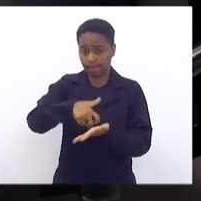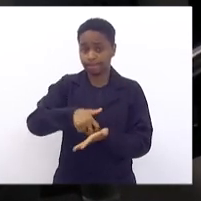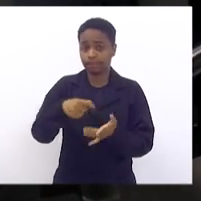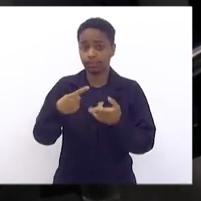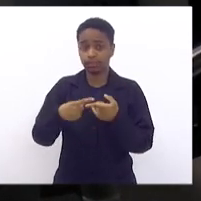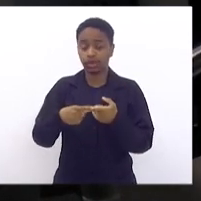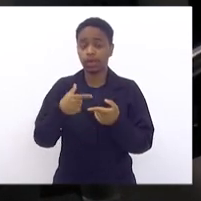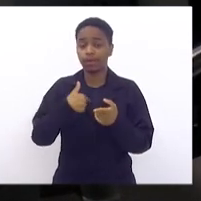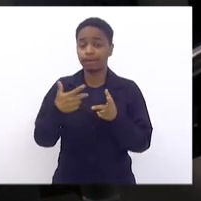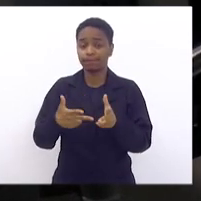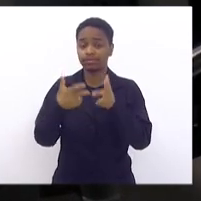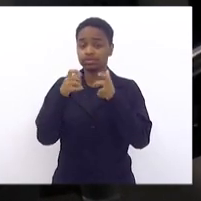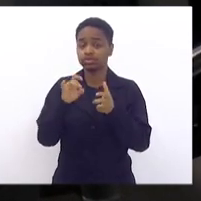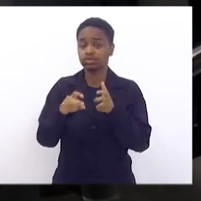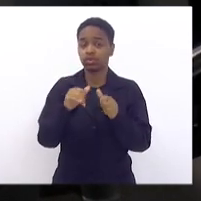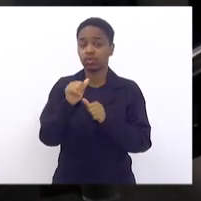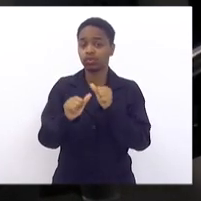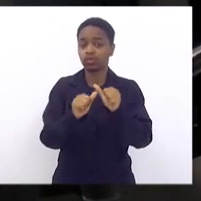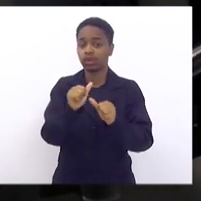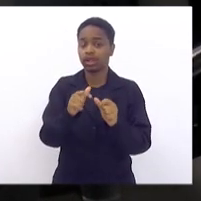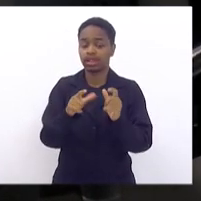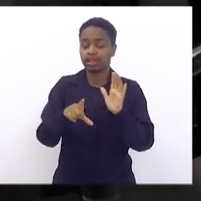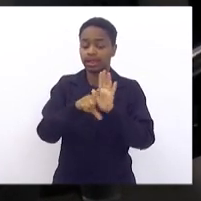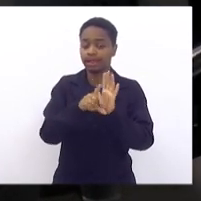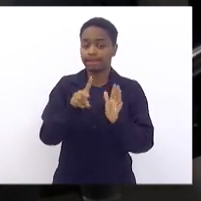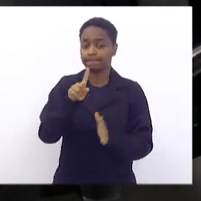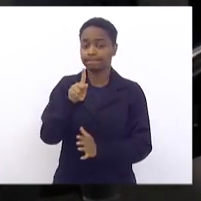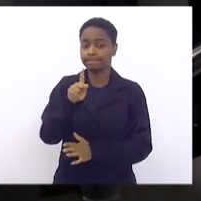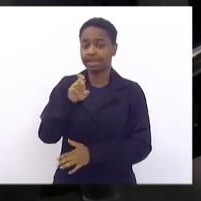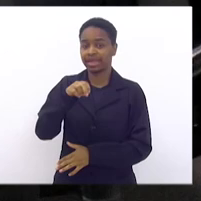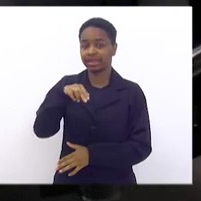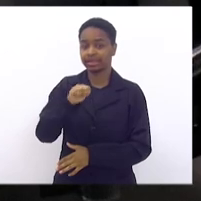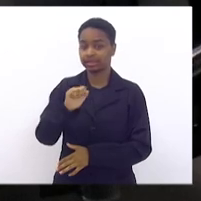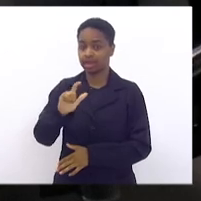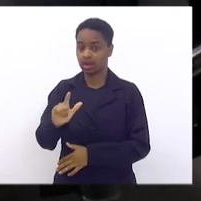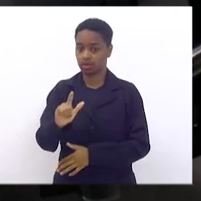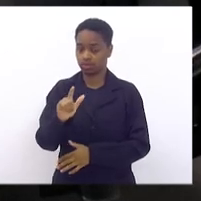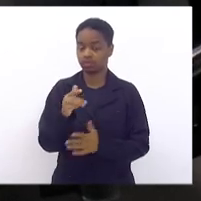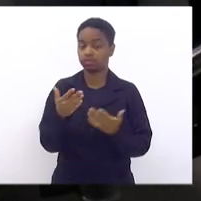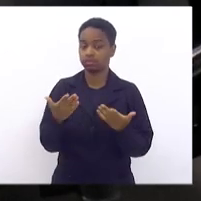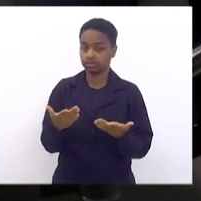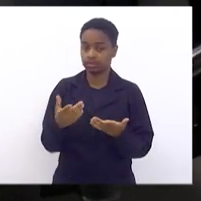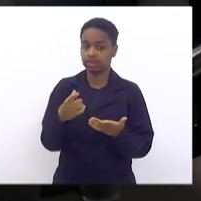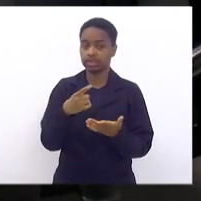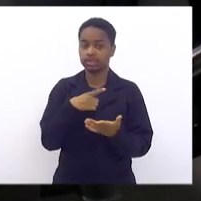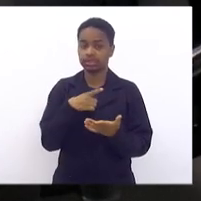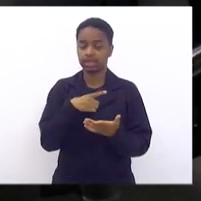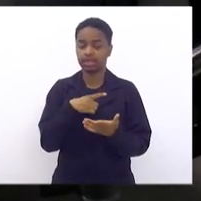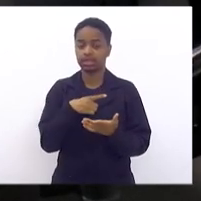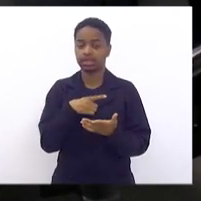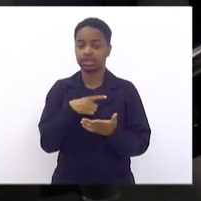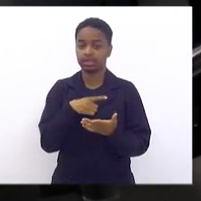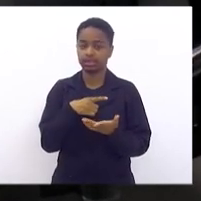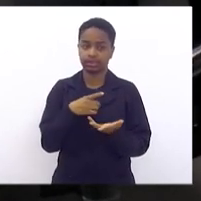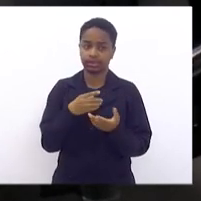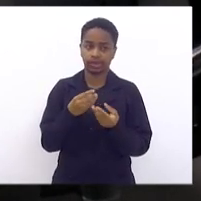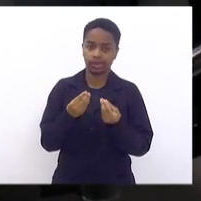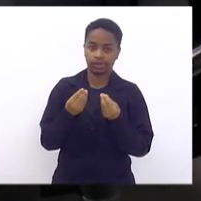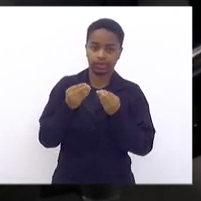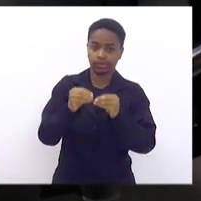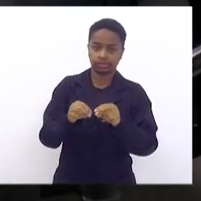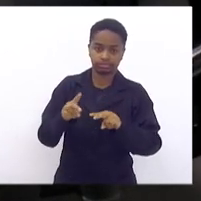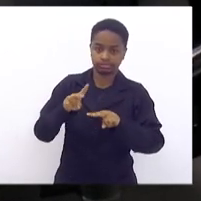vi alterações na legislação penal, né, com recrudescimento de penas,